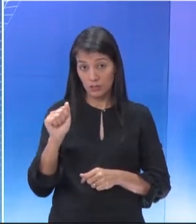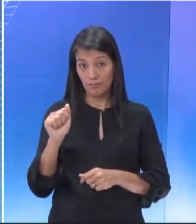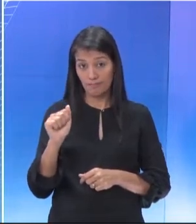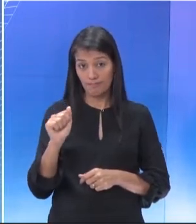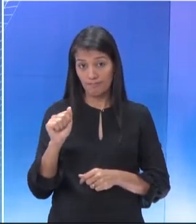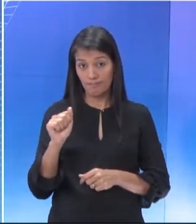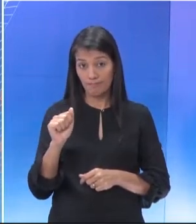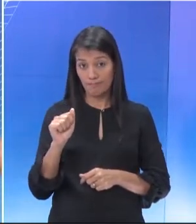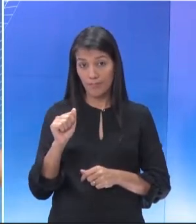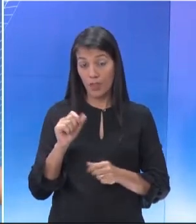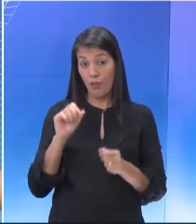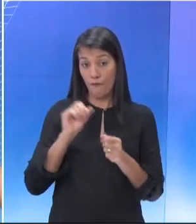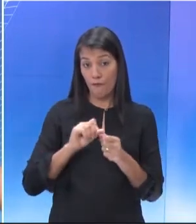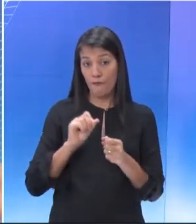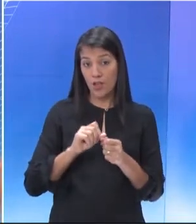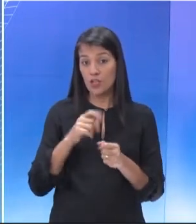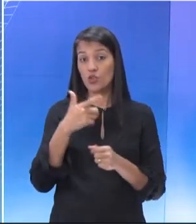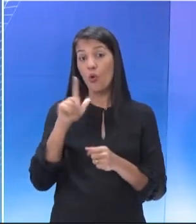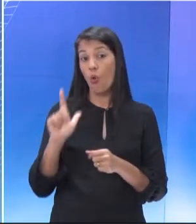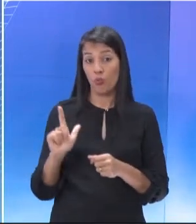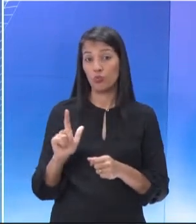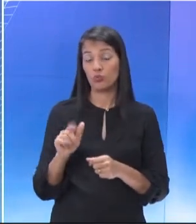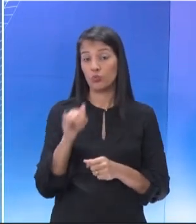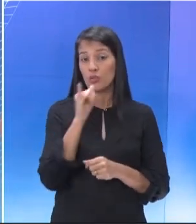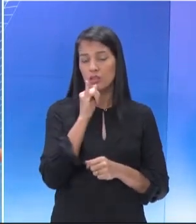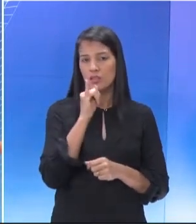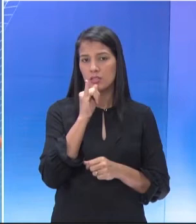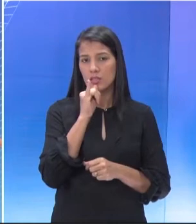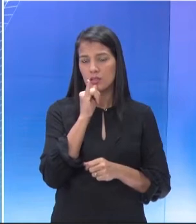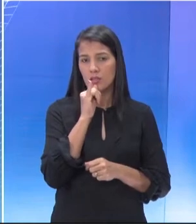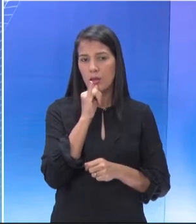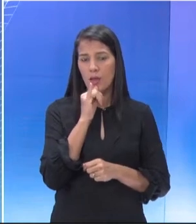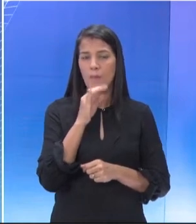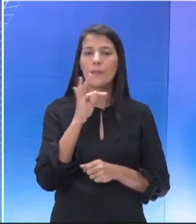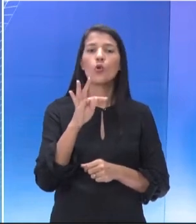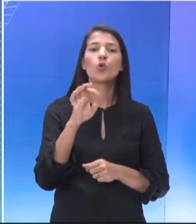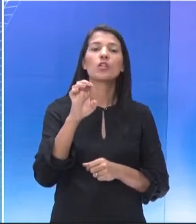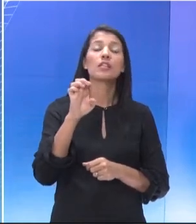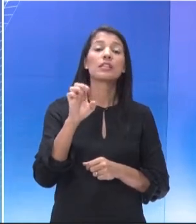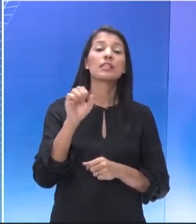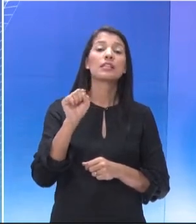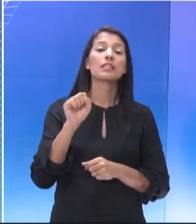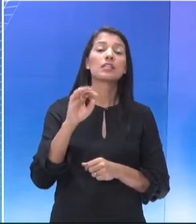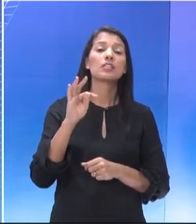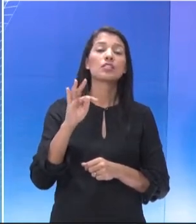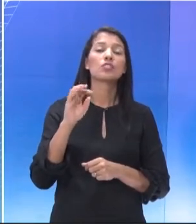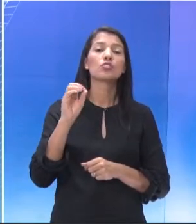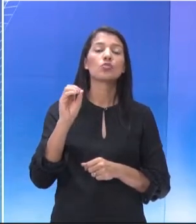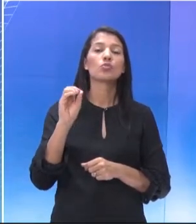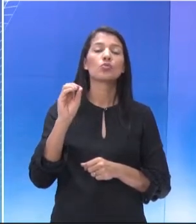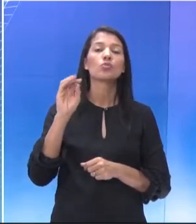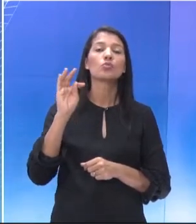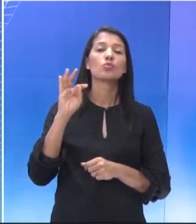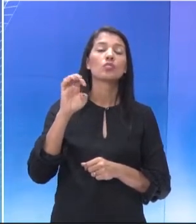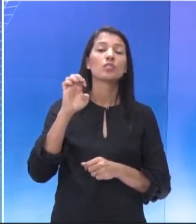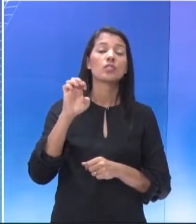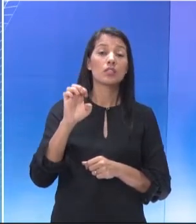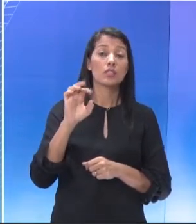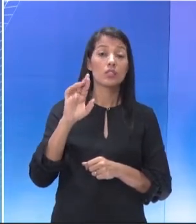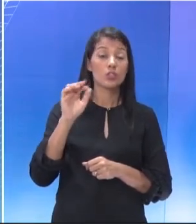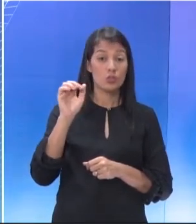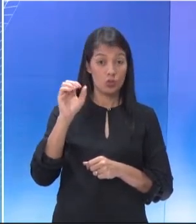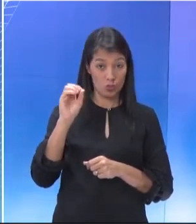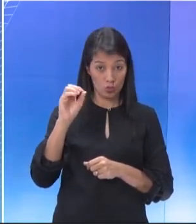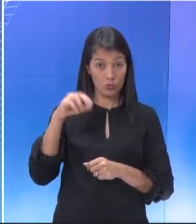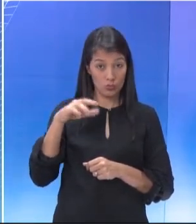tem testosterona porque mulher não tem testículo? Não, mas lembra que pode ser produzido também pela glândula suprarrenal. Então a mulher ela